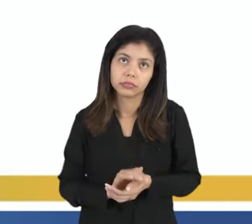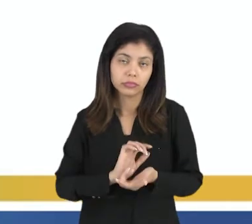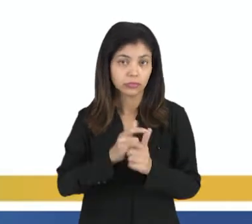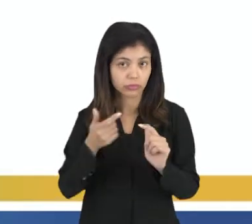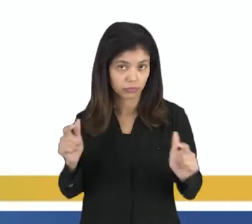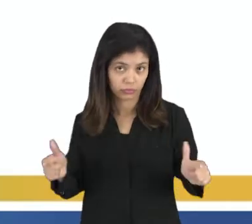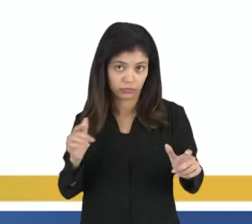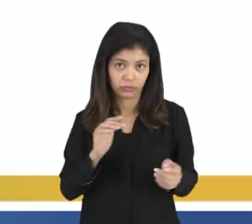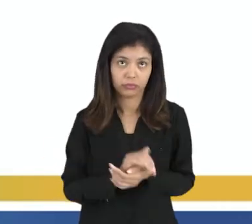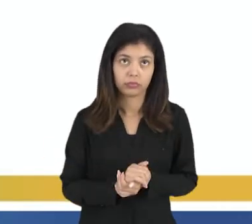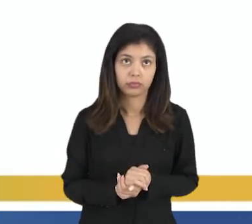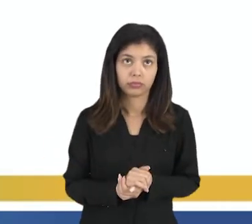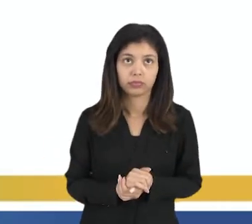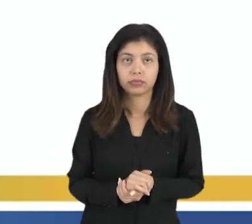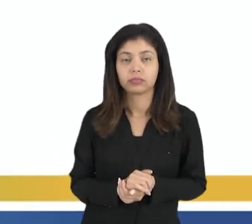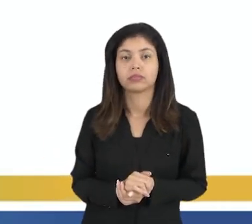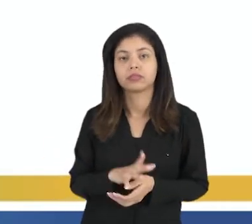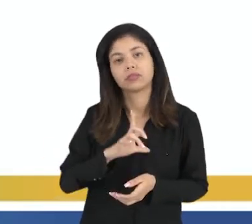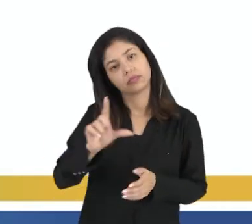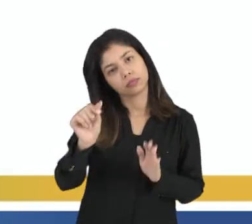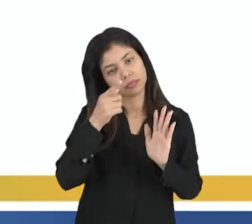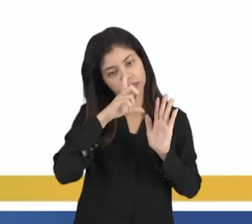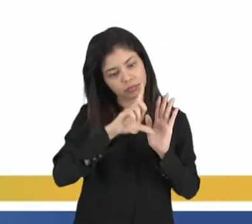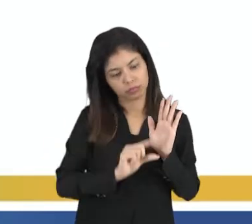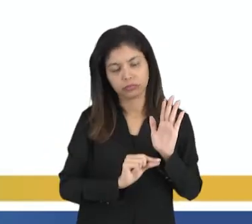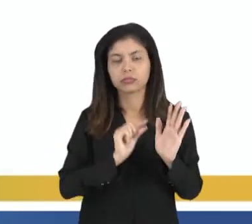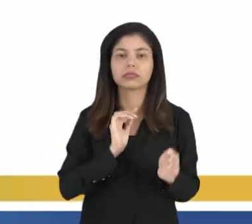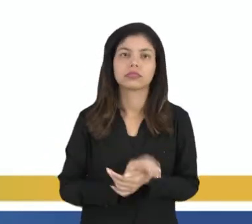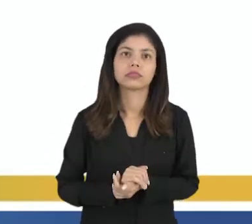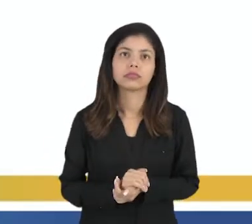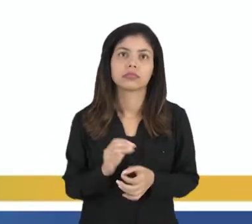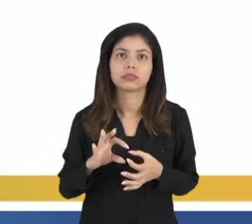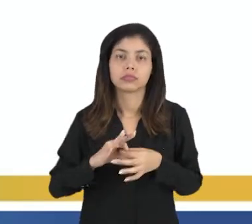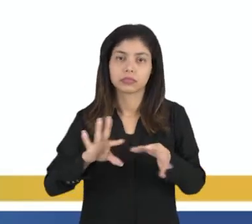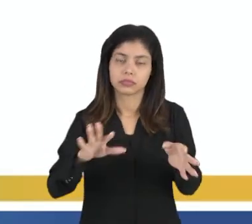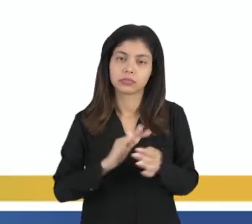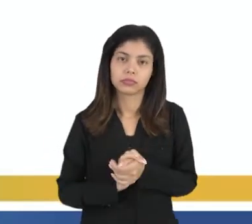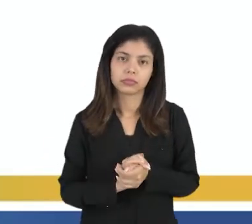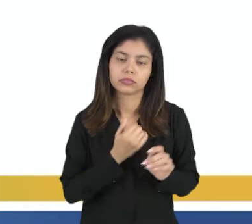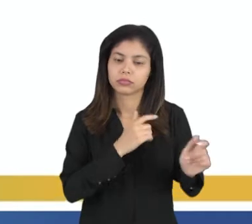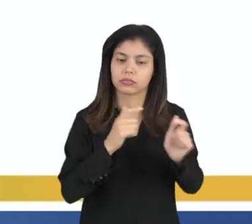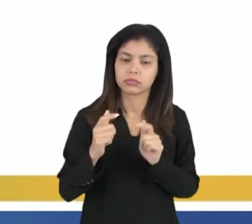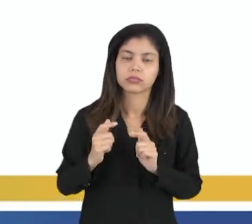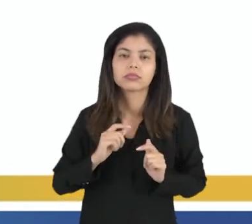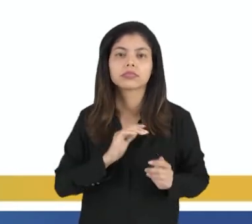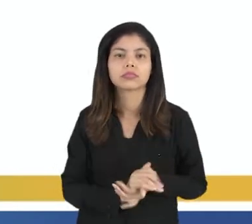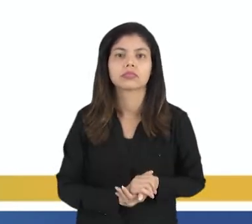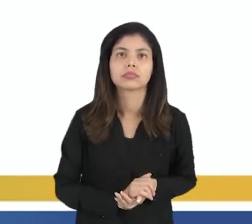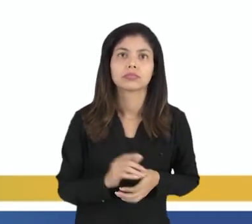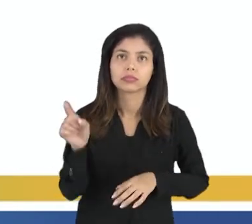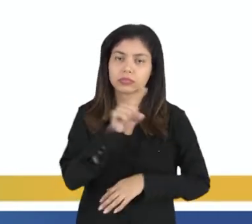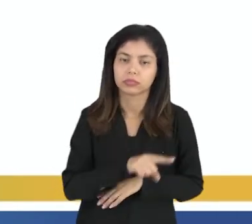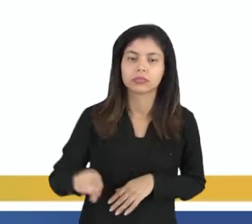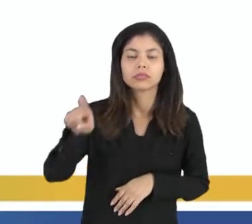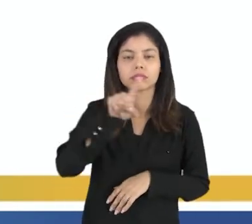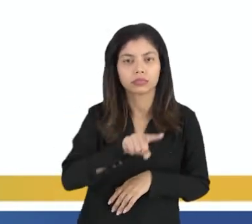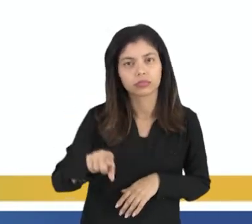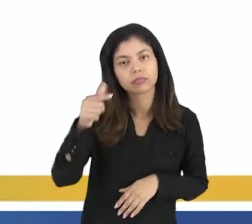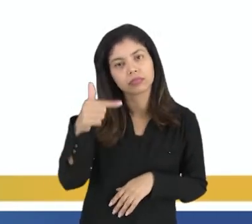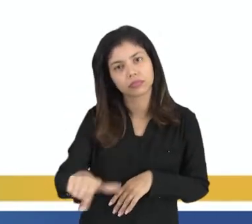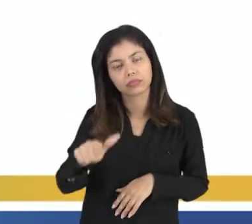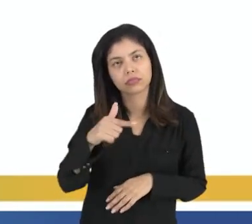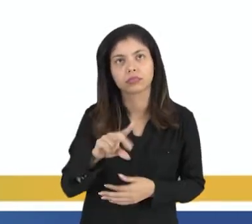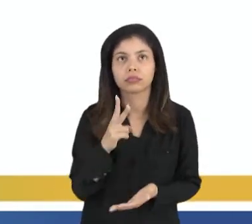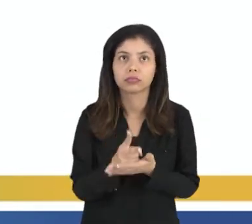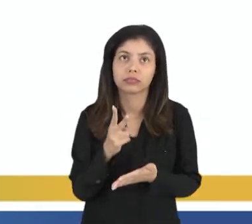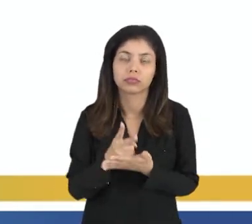maior, ele sai aqui para uma temperatura menor, ok? E é liberado para o ambiente. E aí esse ciclo se repete. Mas